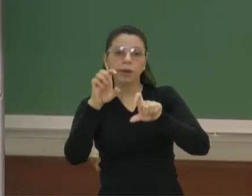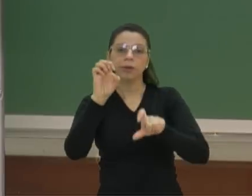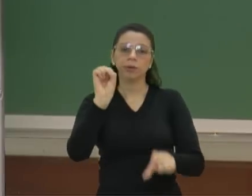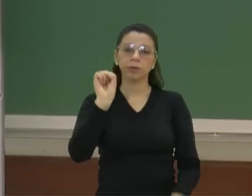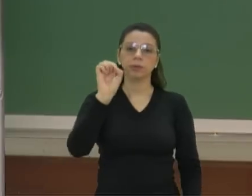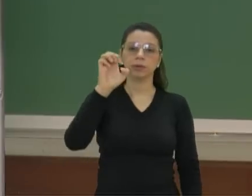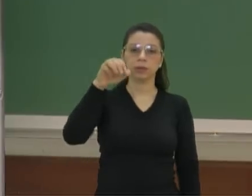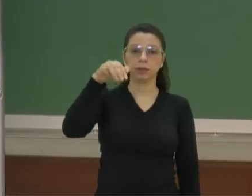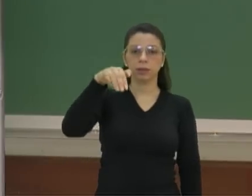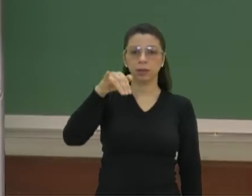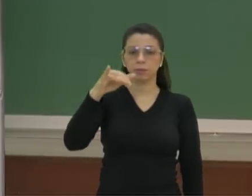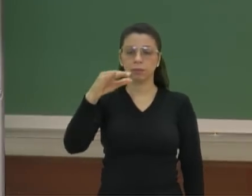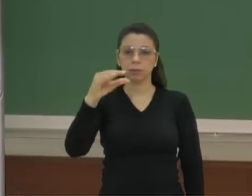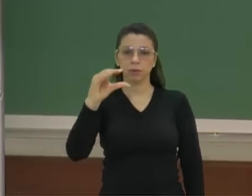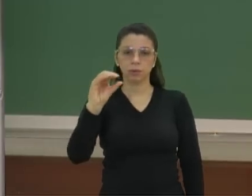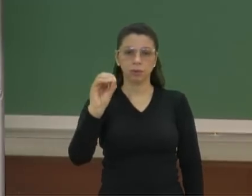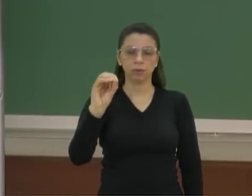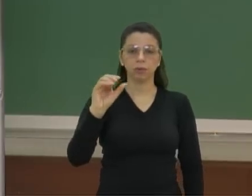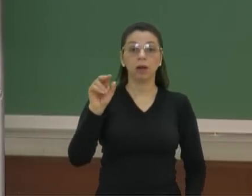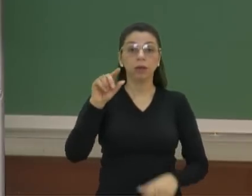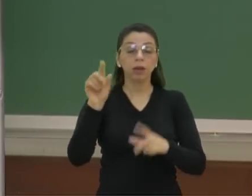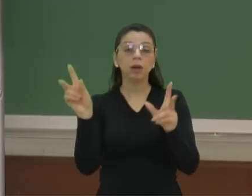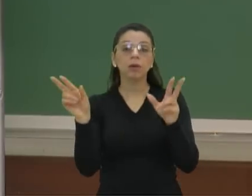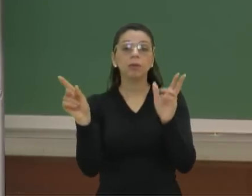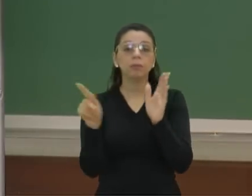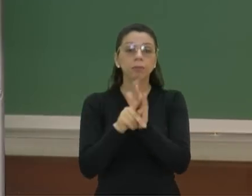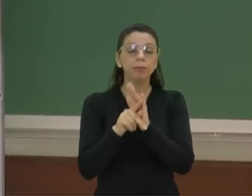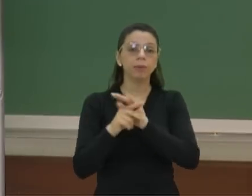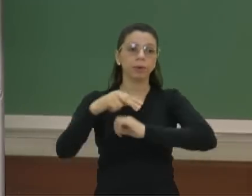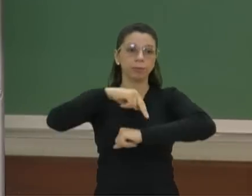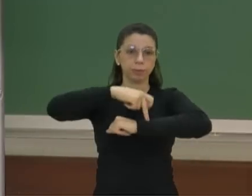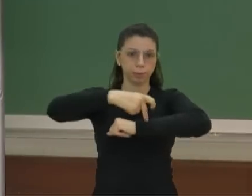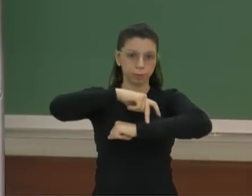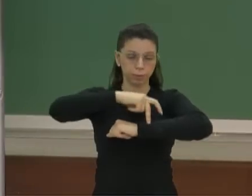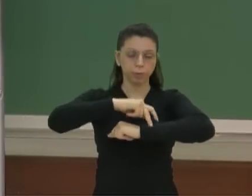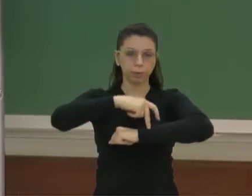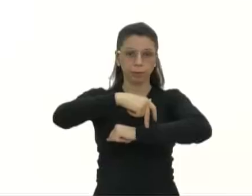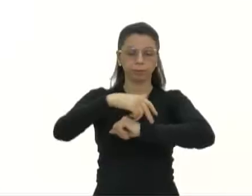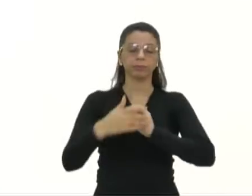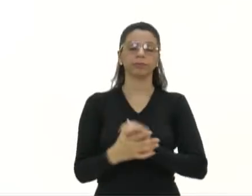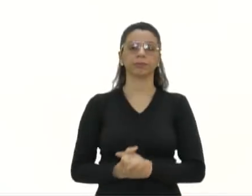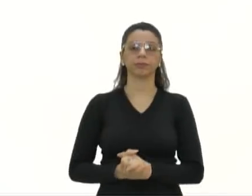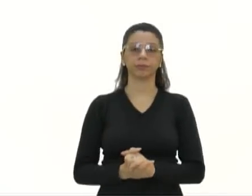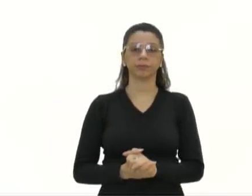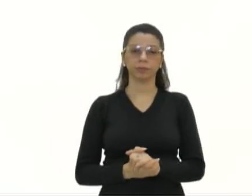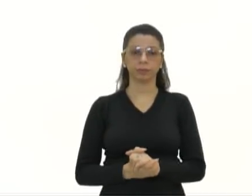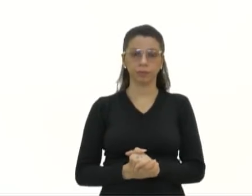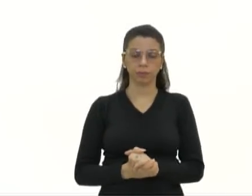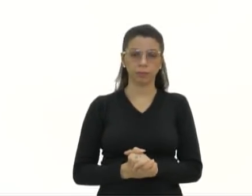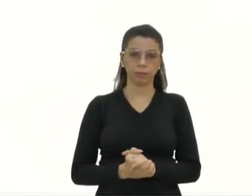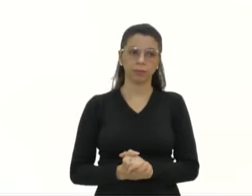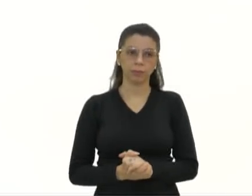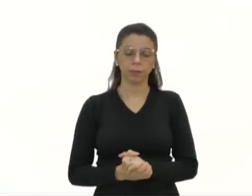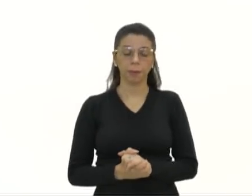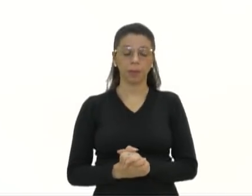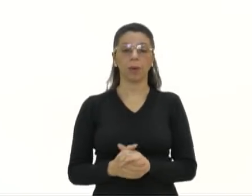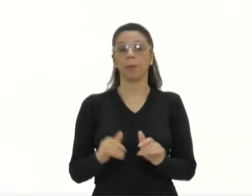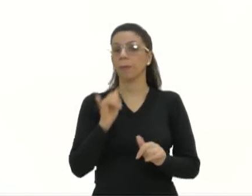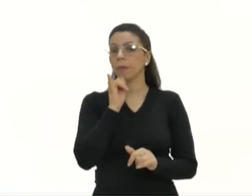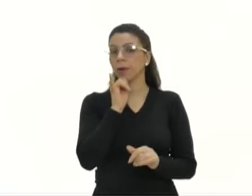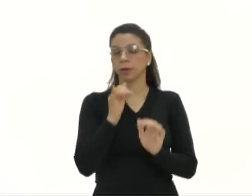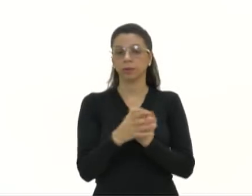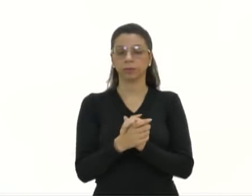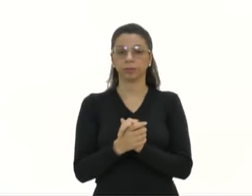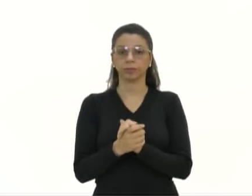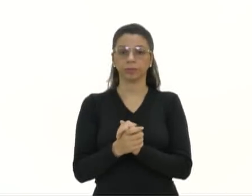ao equilíbrio. Vamos para o nosso quiz número 2 e último da aula de hoje? Quando você roda rapidamente